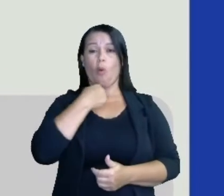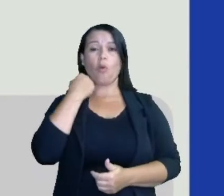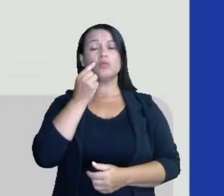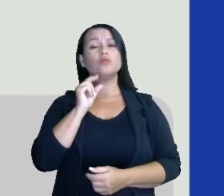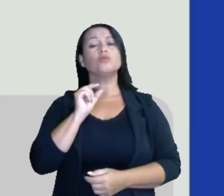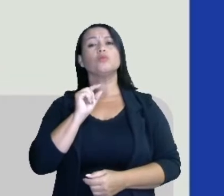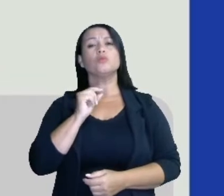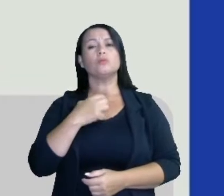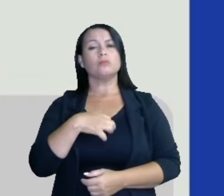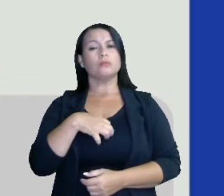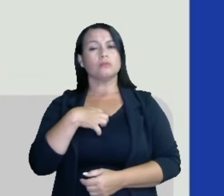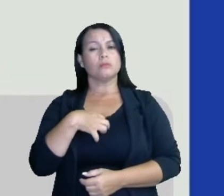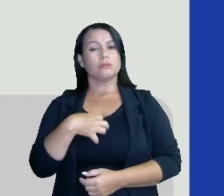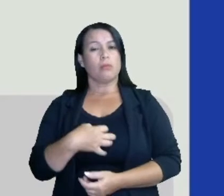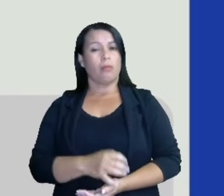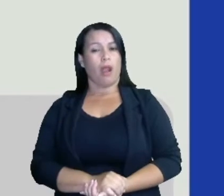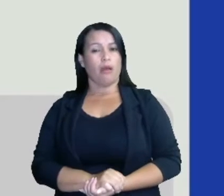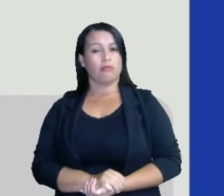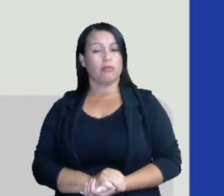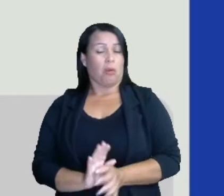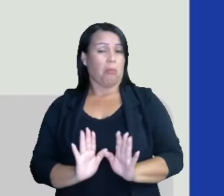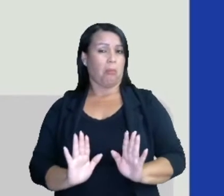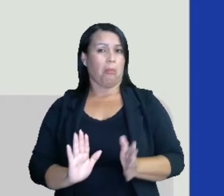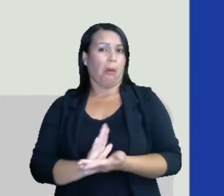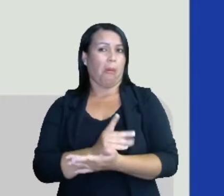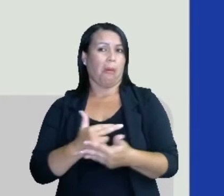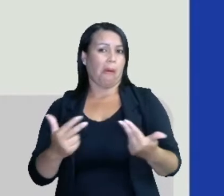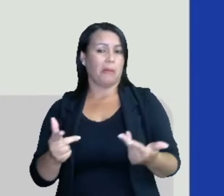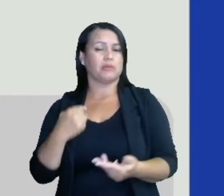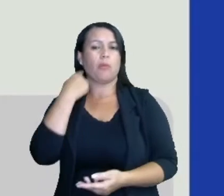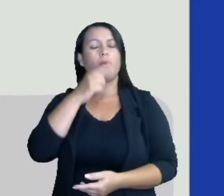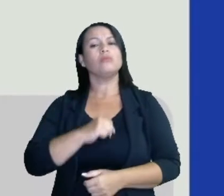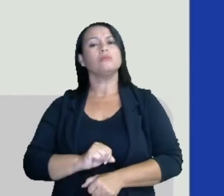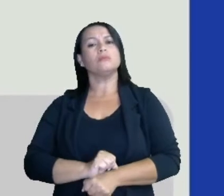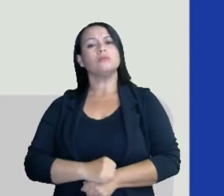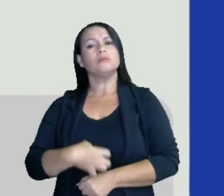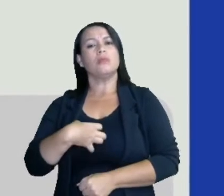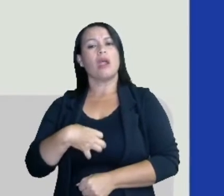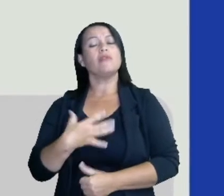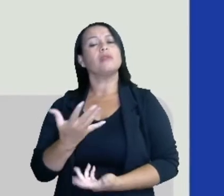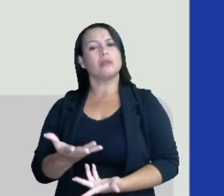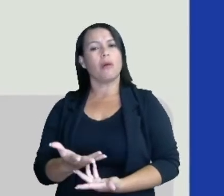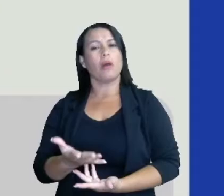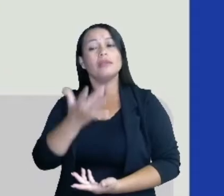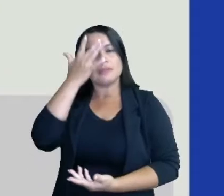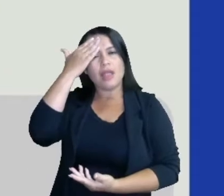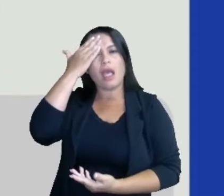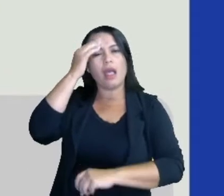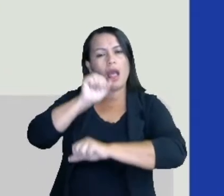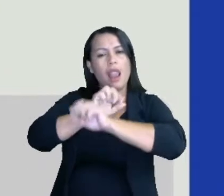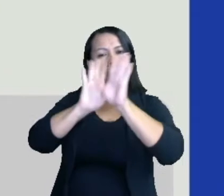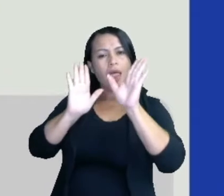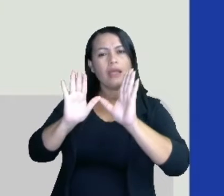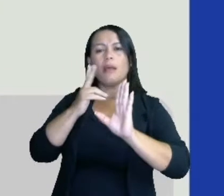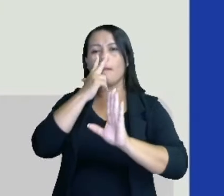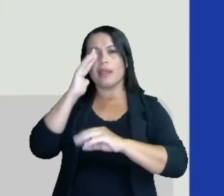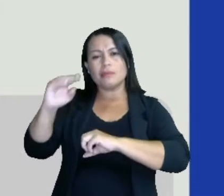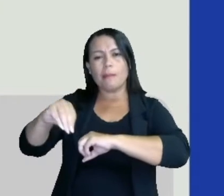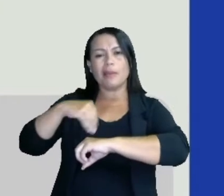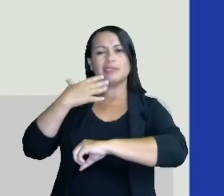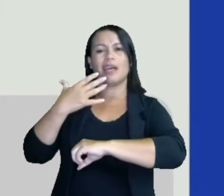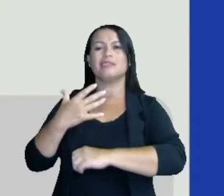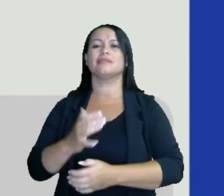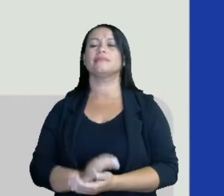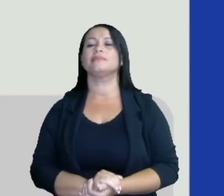dela, está um pouco brava, né, com alguma coisa. Então, ali ela passou essa mensagem para a gente de forma não